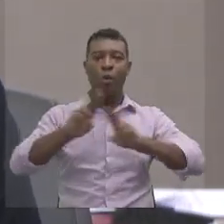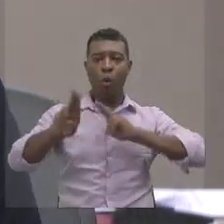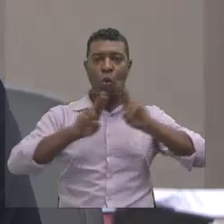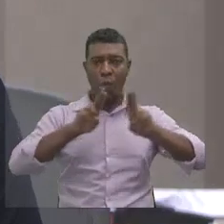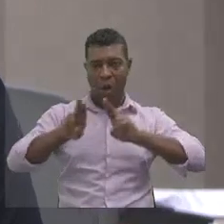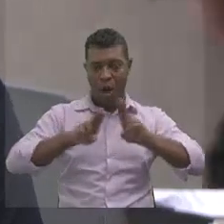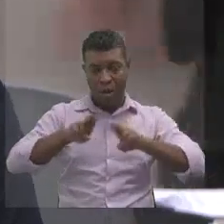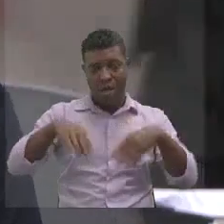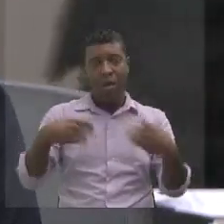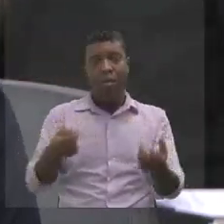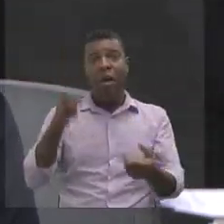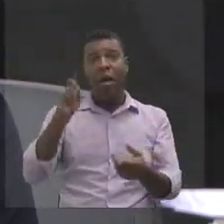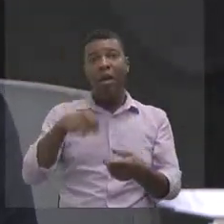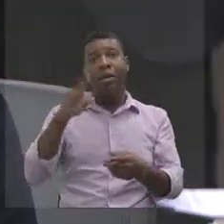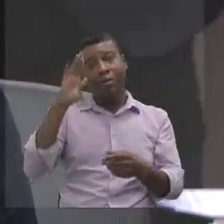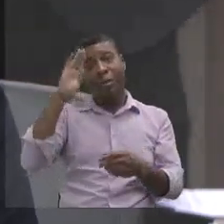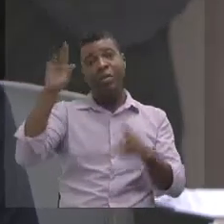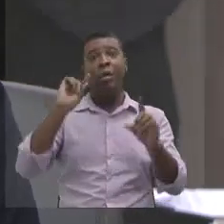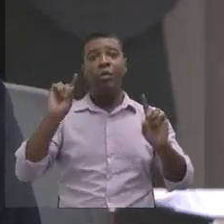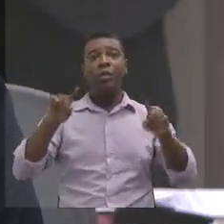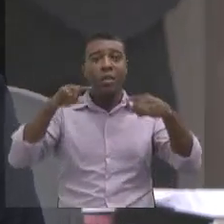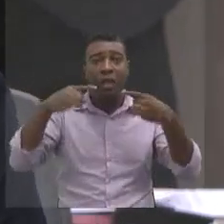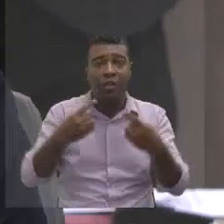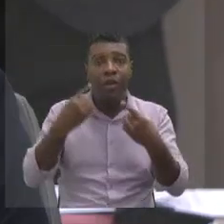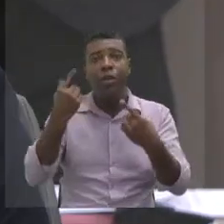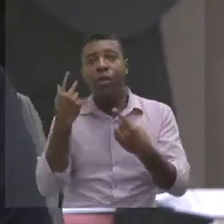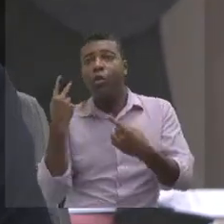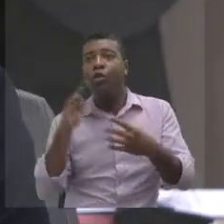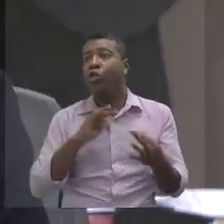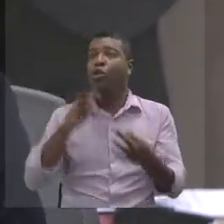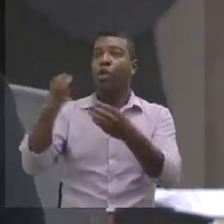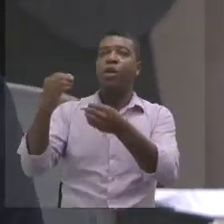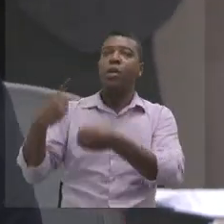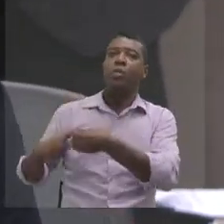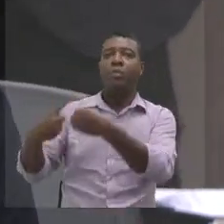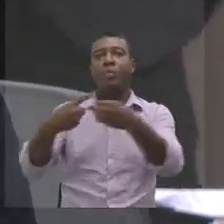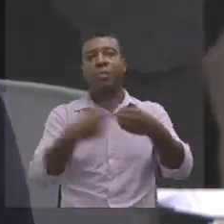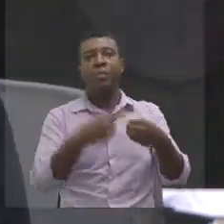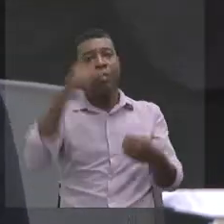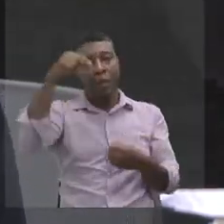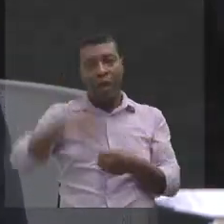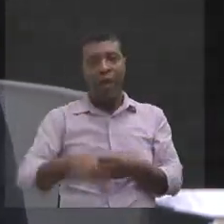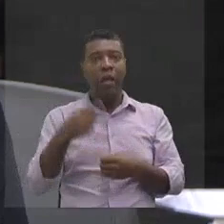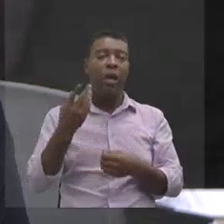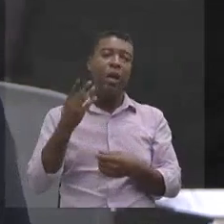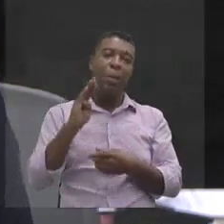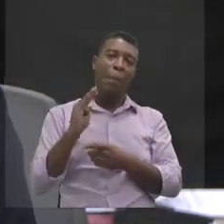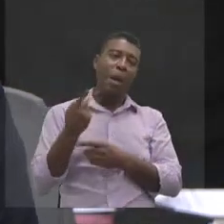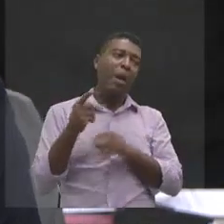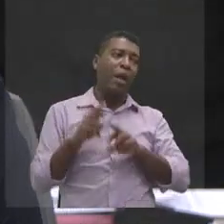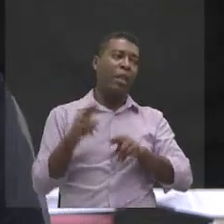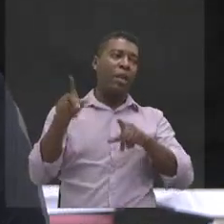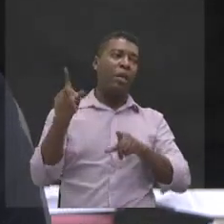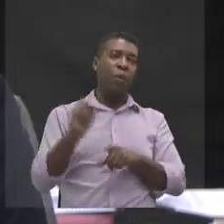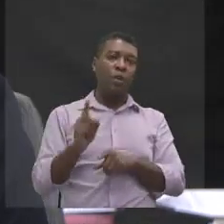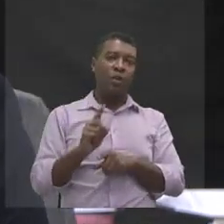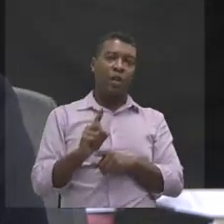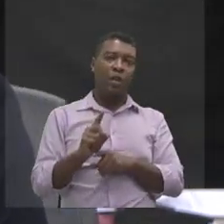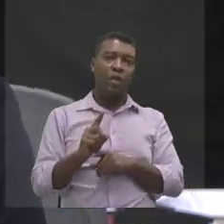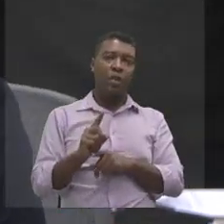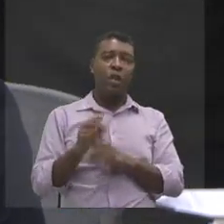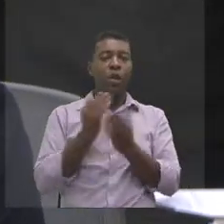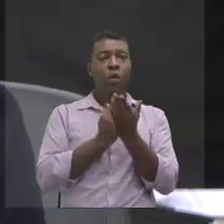urbana é um grande desafio né de todas as grandes cidades e aqui não é diferente a gente teve agora recentemente neste junho